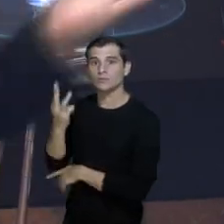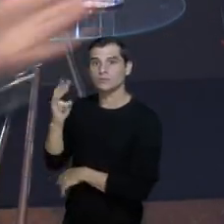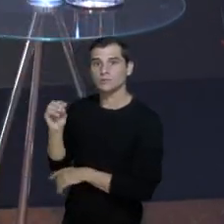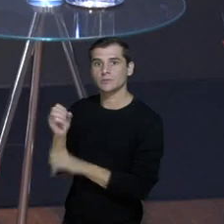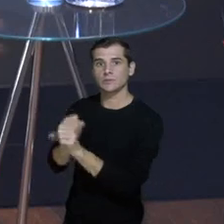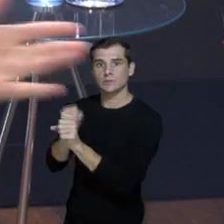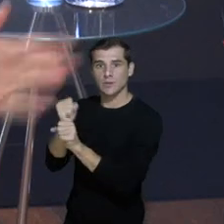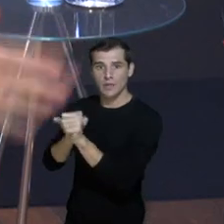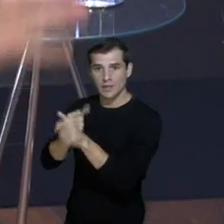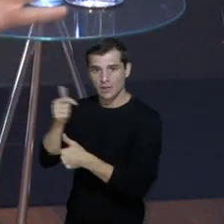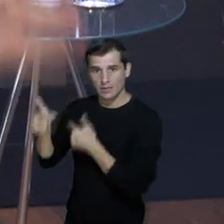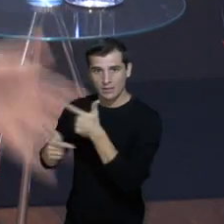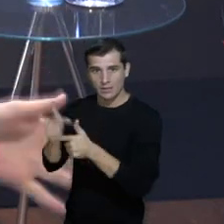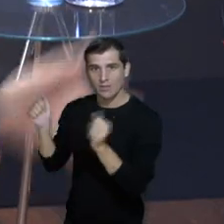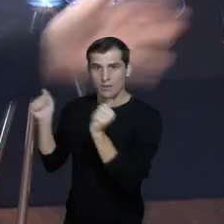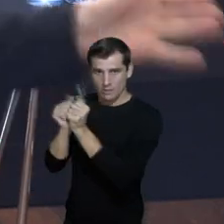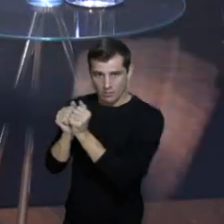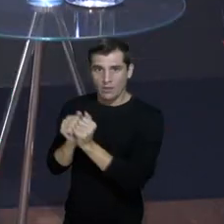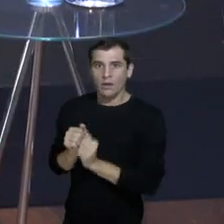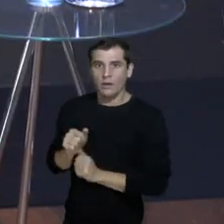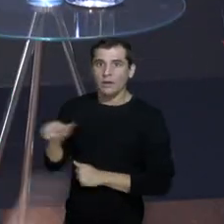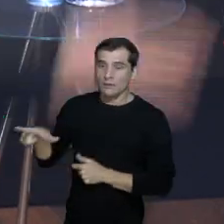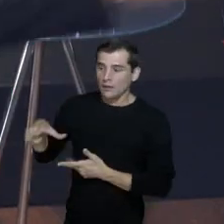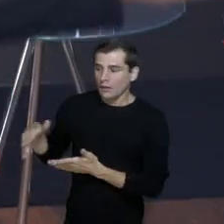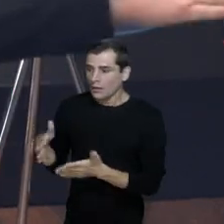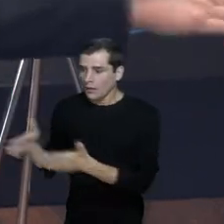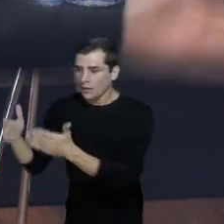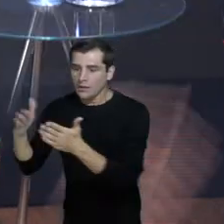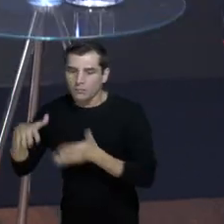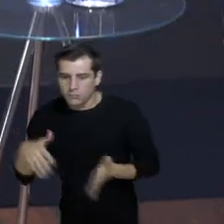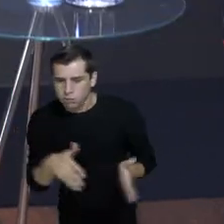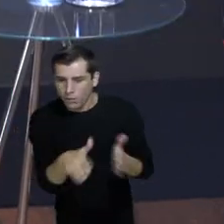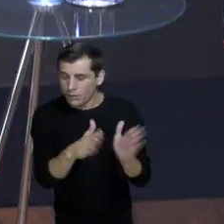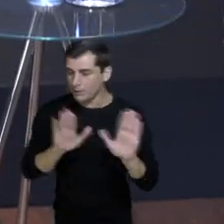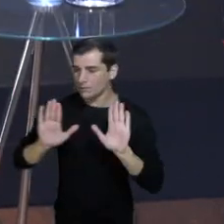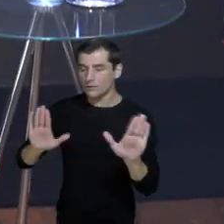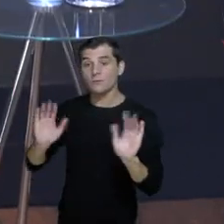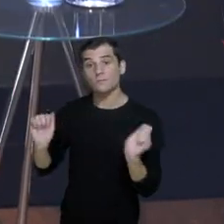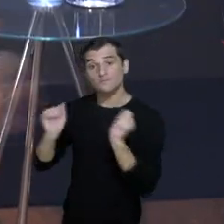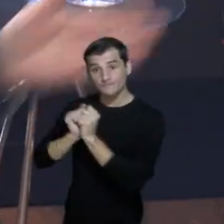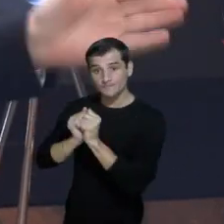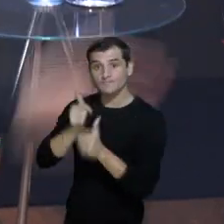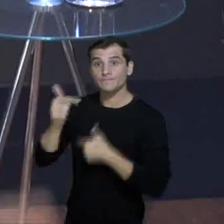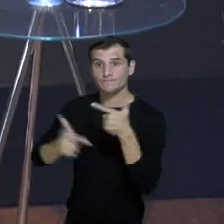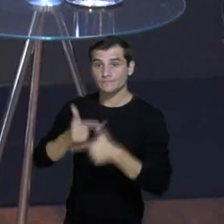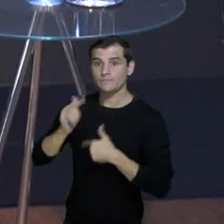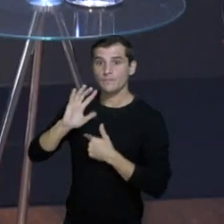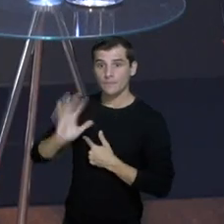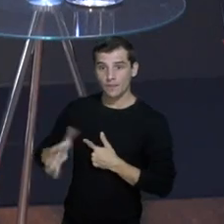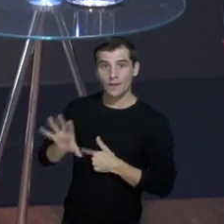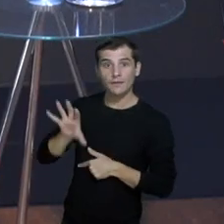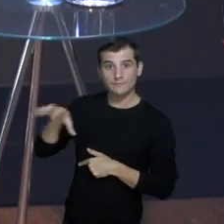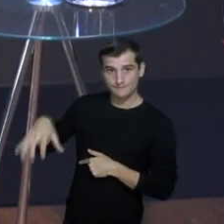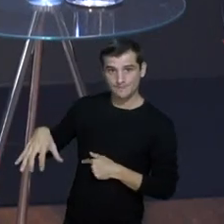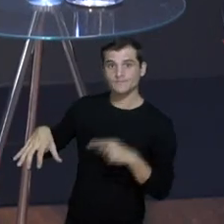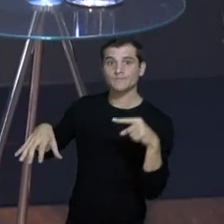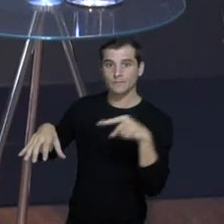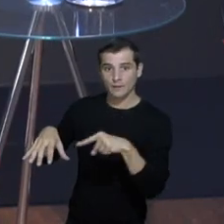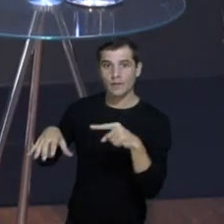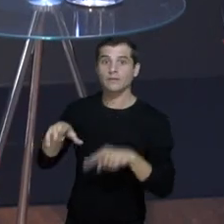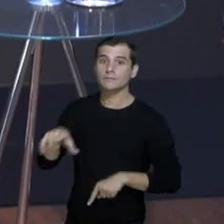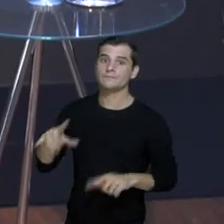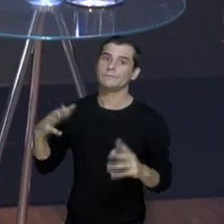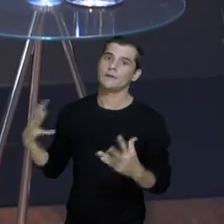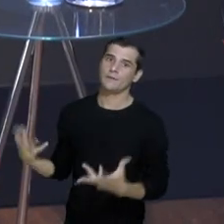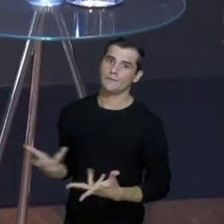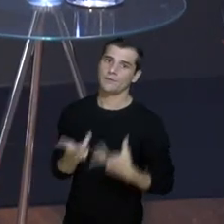seguimos trilhas diferentes caminhos diferentes mas chegamos a atuar juntos na mesma comarca e acho que é um trabalho fenomenal né